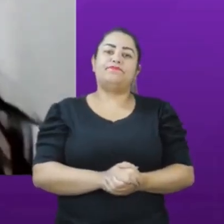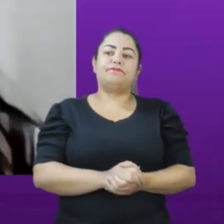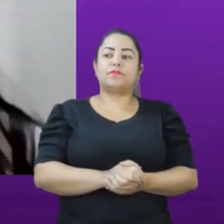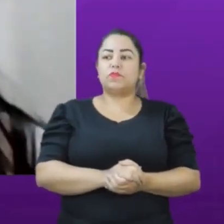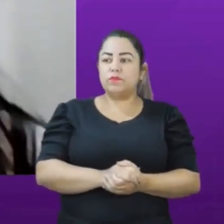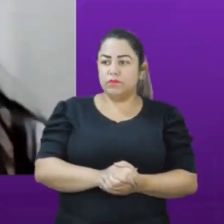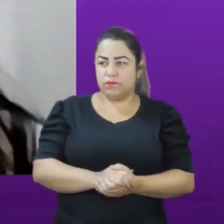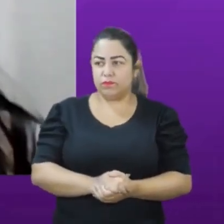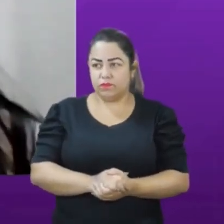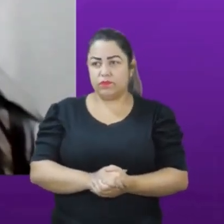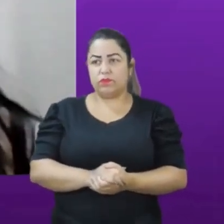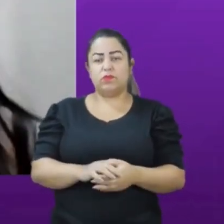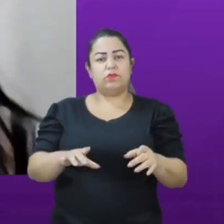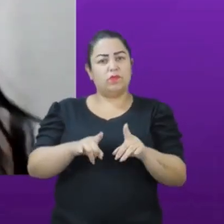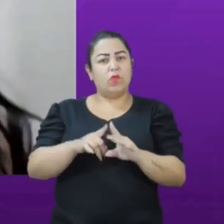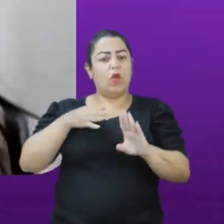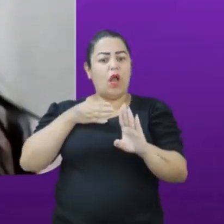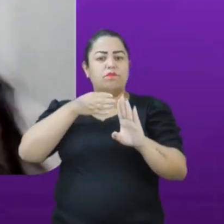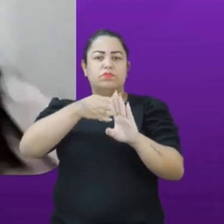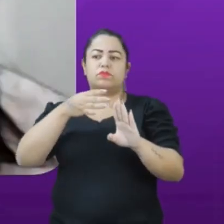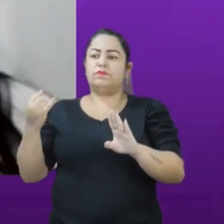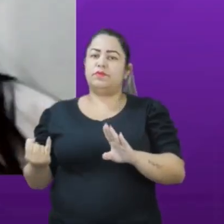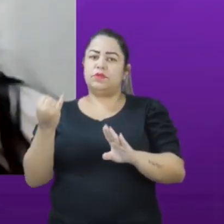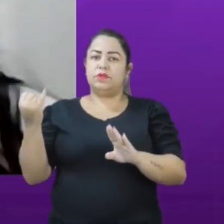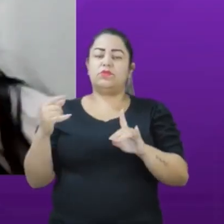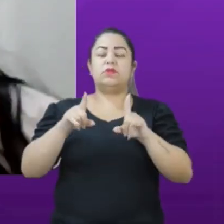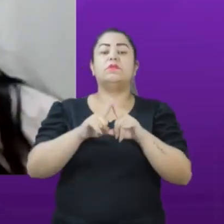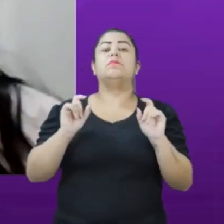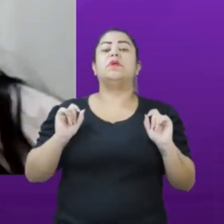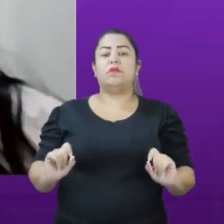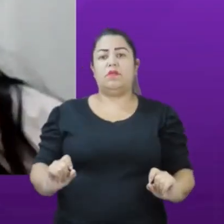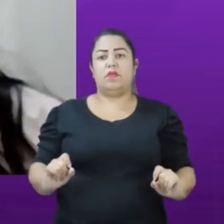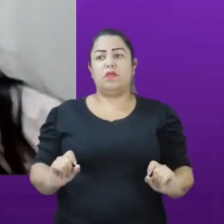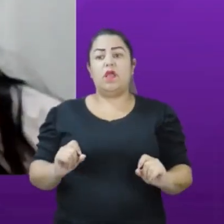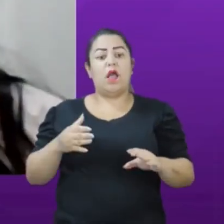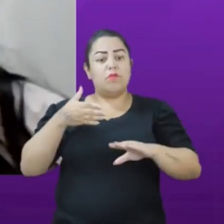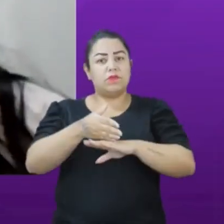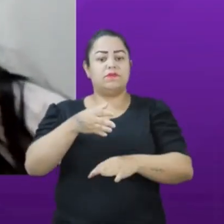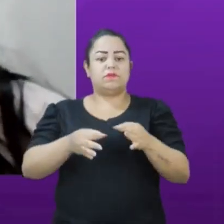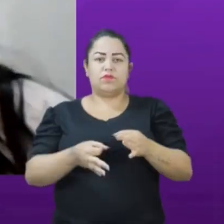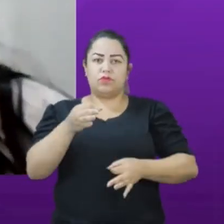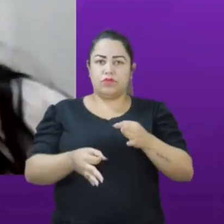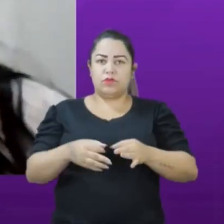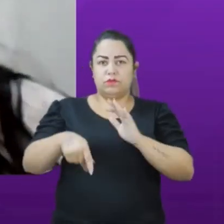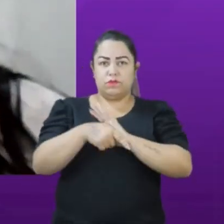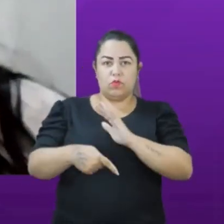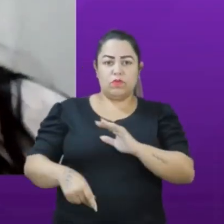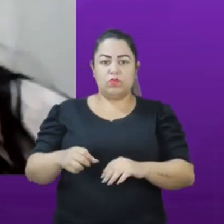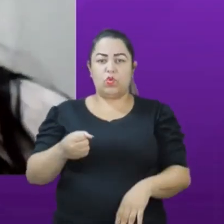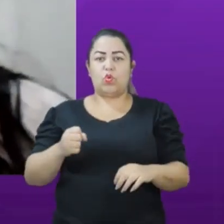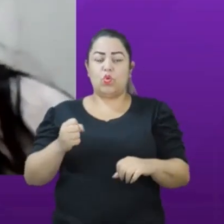Como esse é o cerne, o ponto principal em relação ao acesso à justiça, o grande número